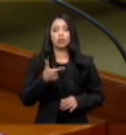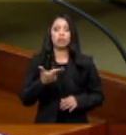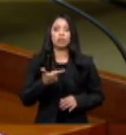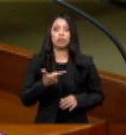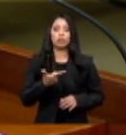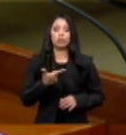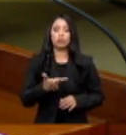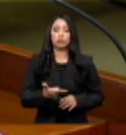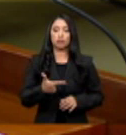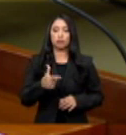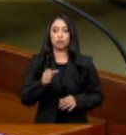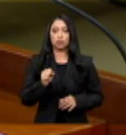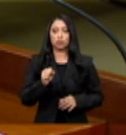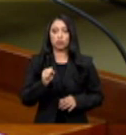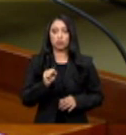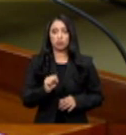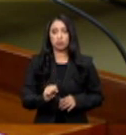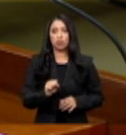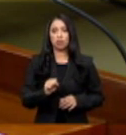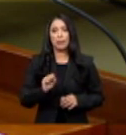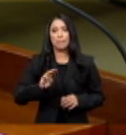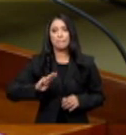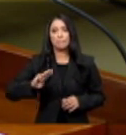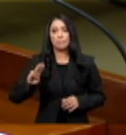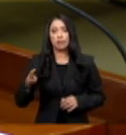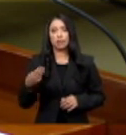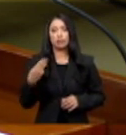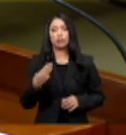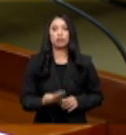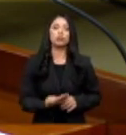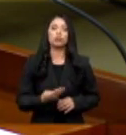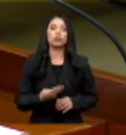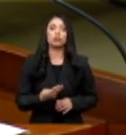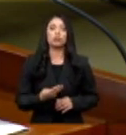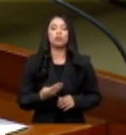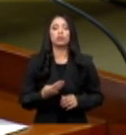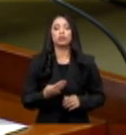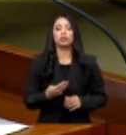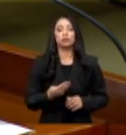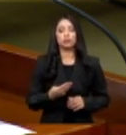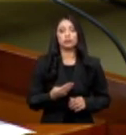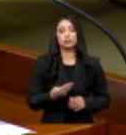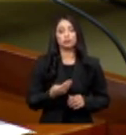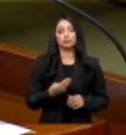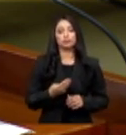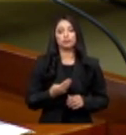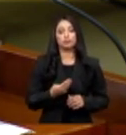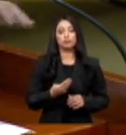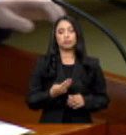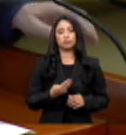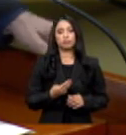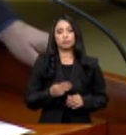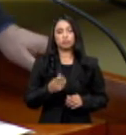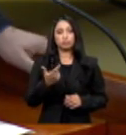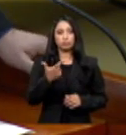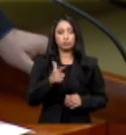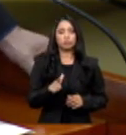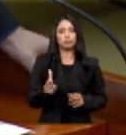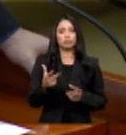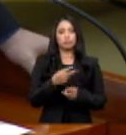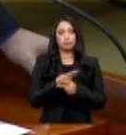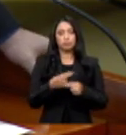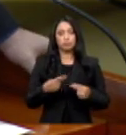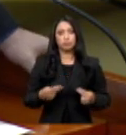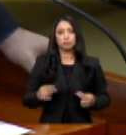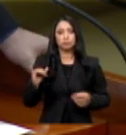bilhões por ano, uma redução significativa. Muito bem, Excelências. Outro ponto aqui muito importante